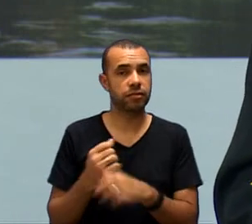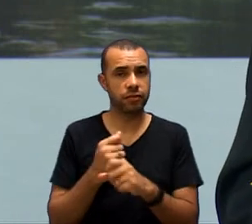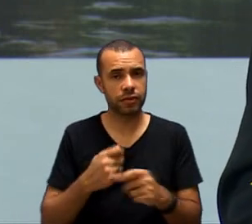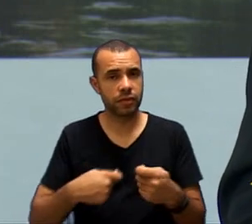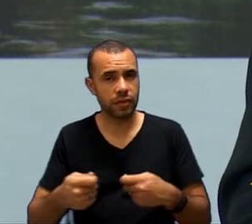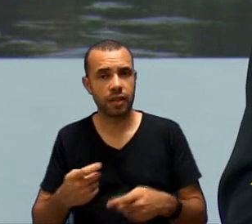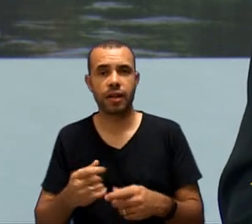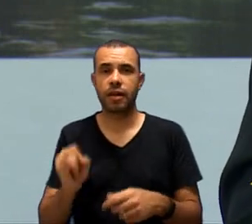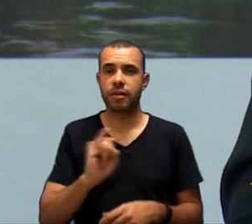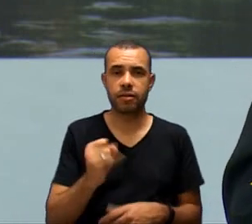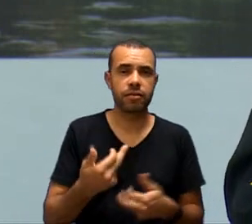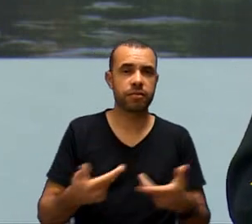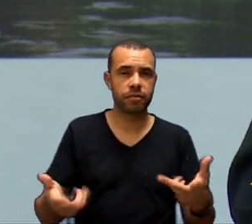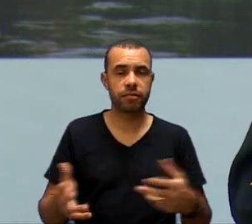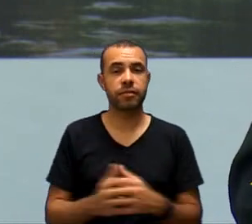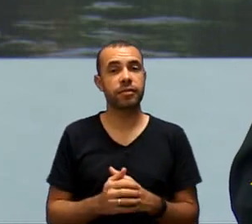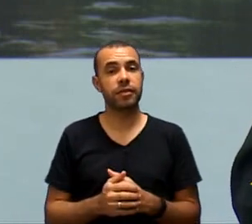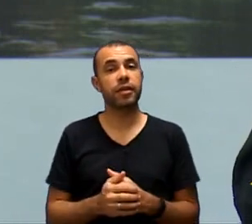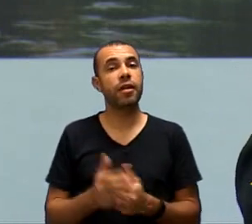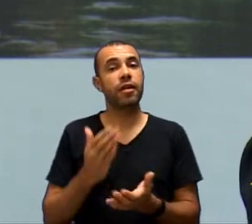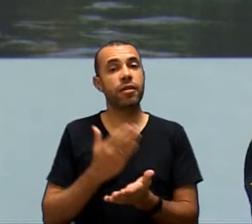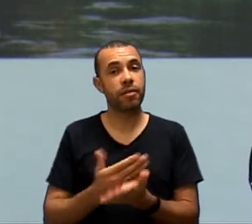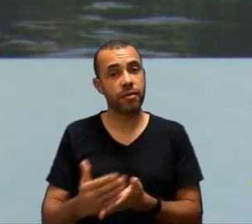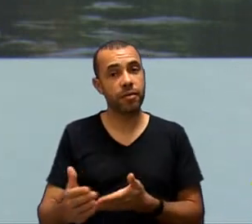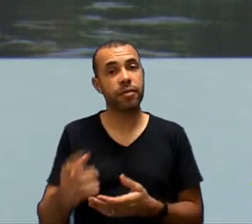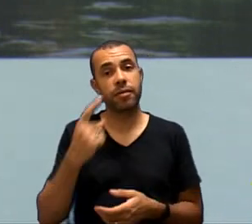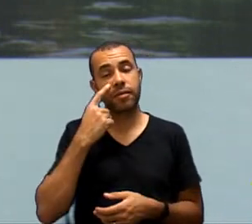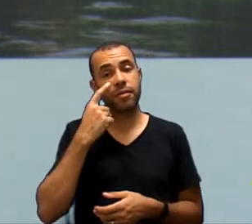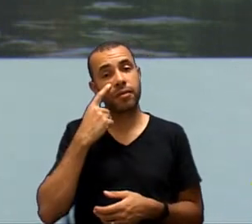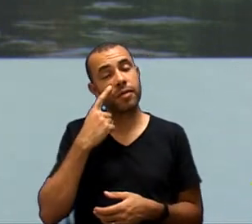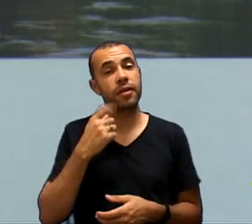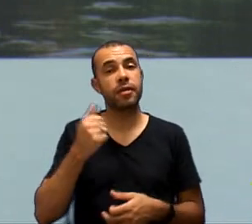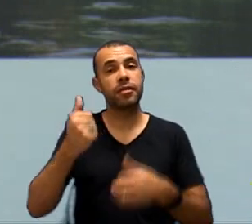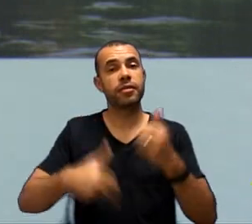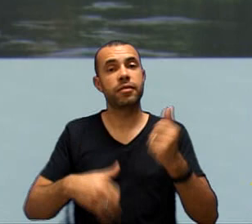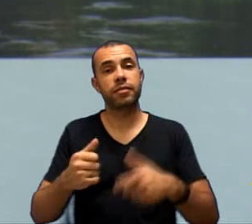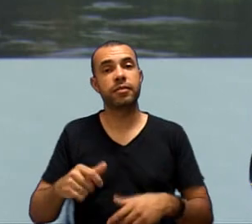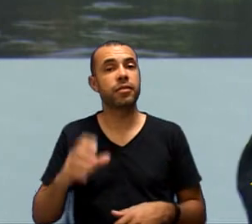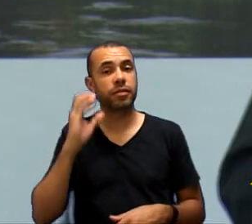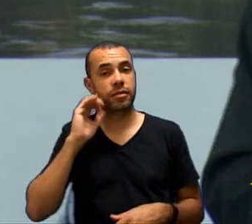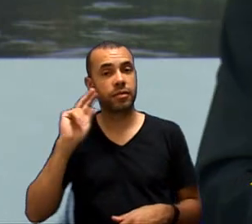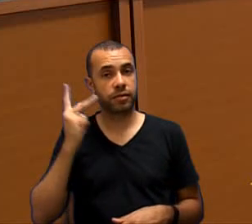Institucionais. Vamos, então, acompanhar as considerações do vereador